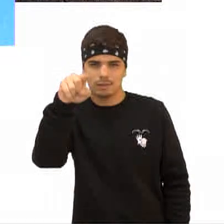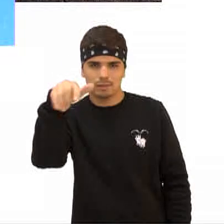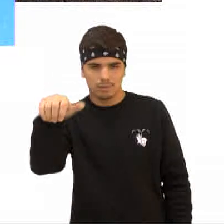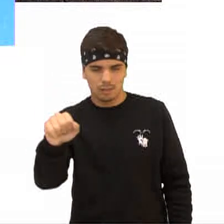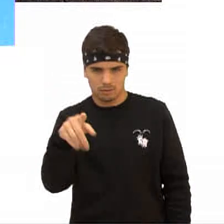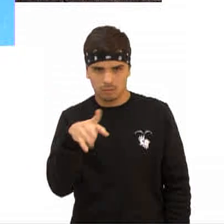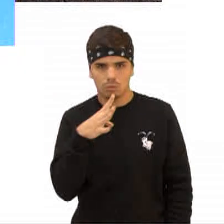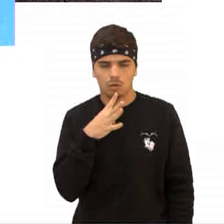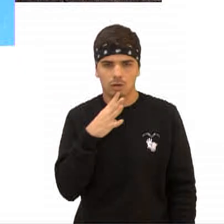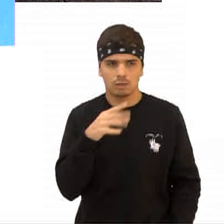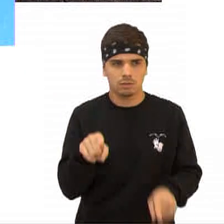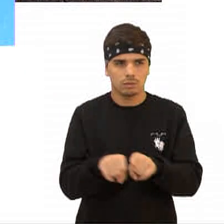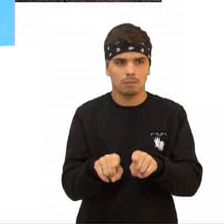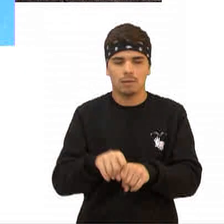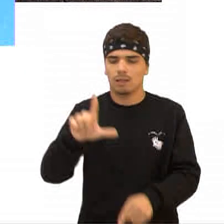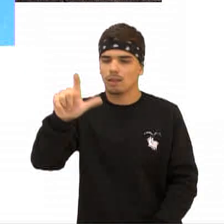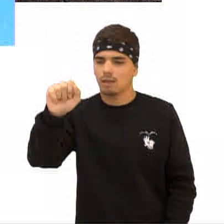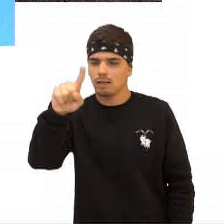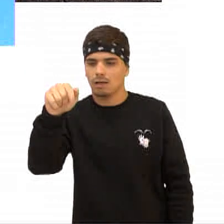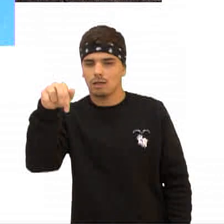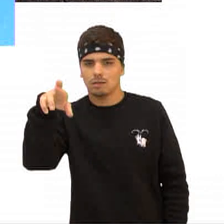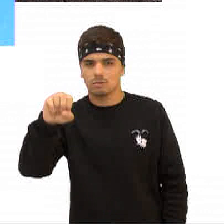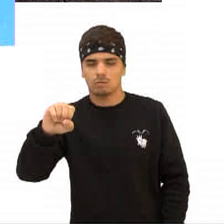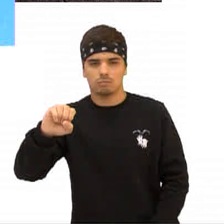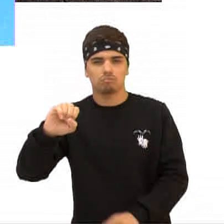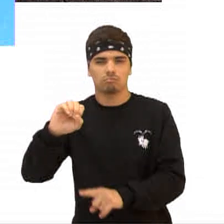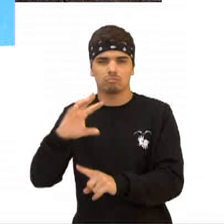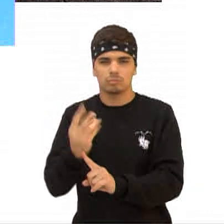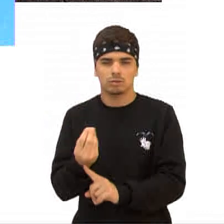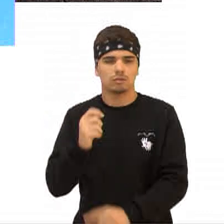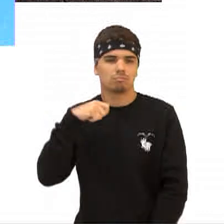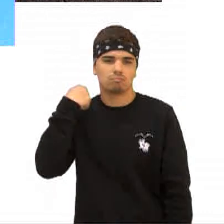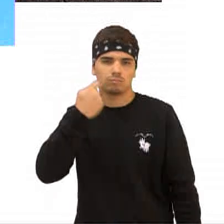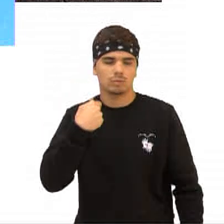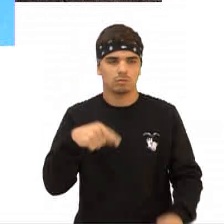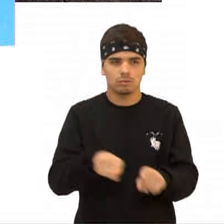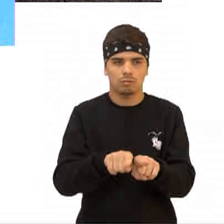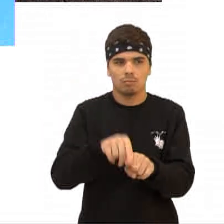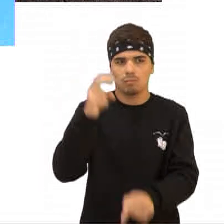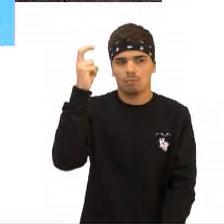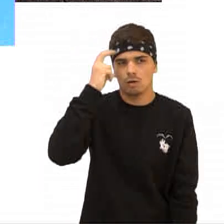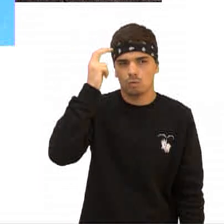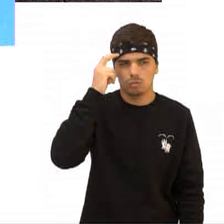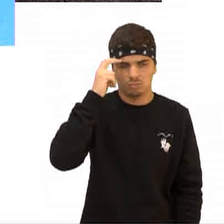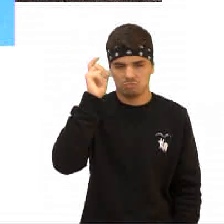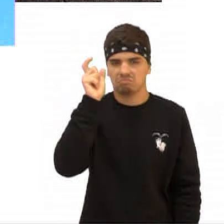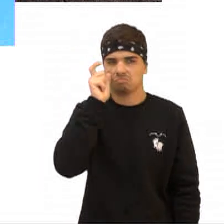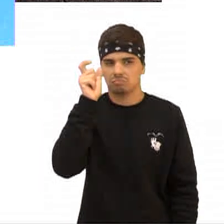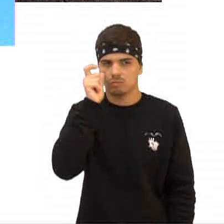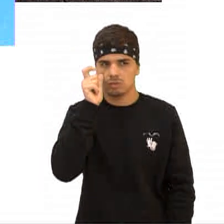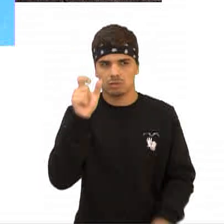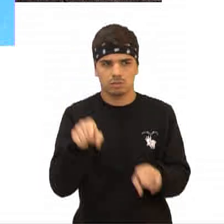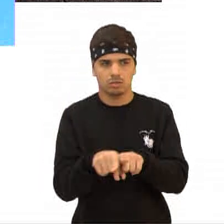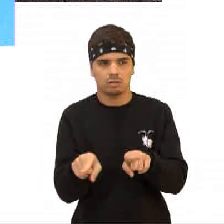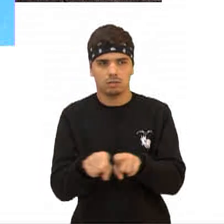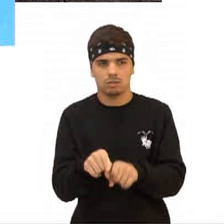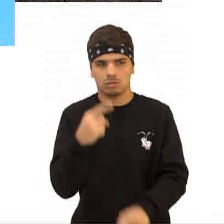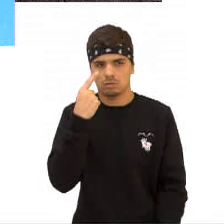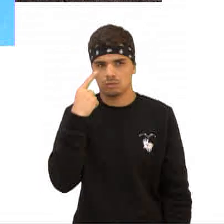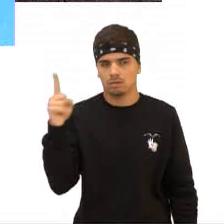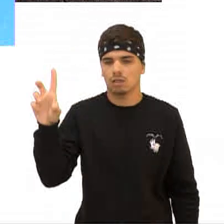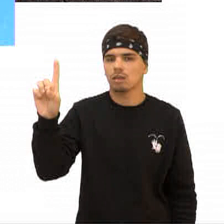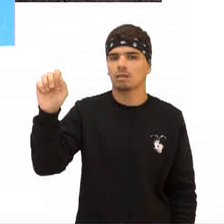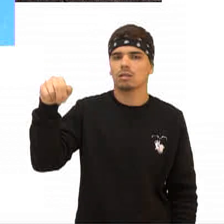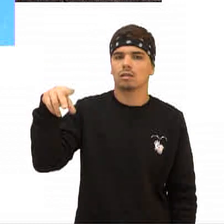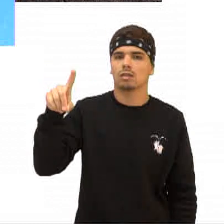Conhece? Segundo, Lázaro Ramos, também um artista. Uma cultura muito interessante. A foto da Dandara, você já